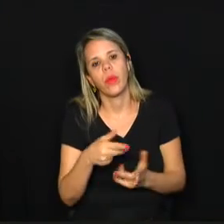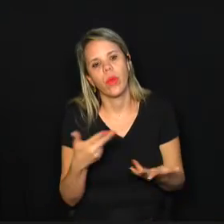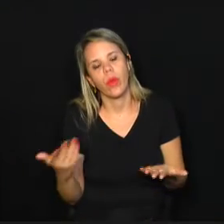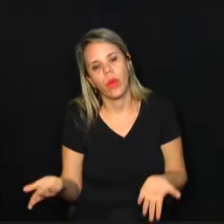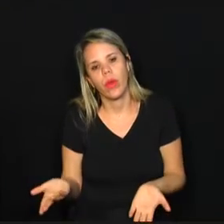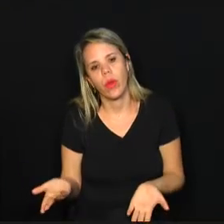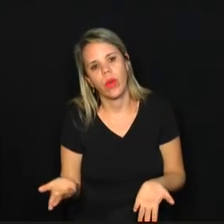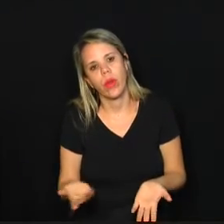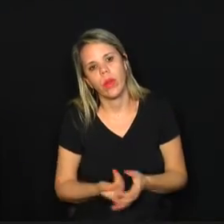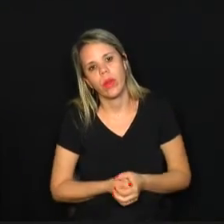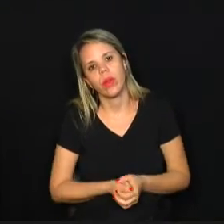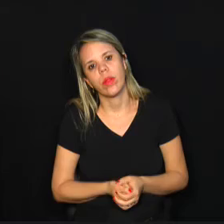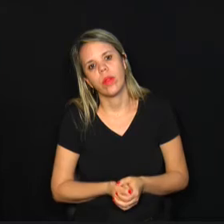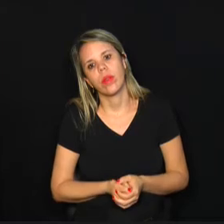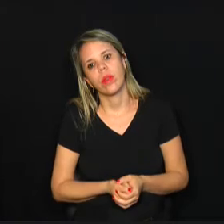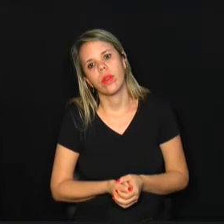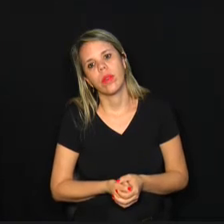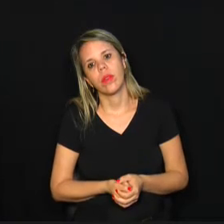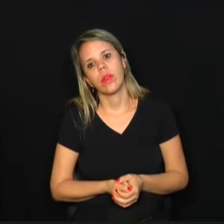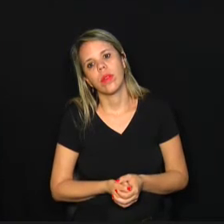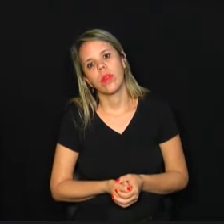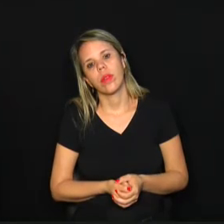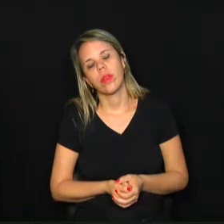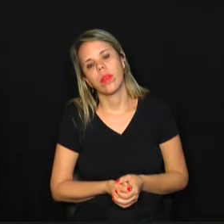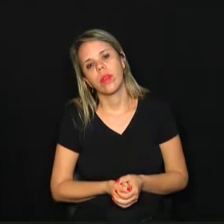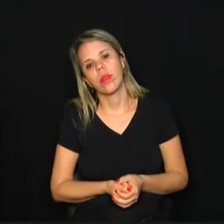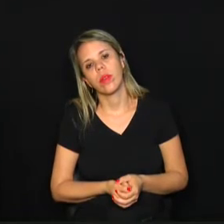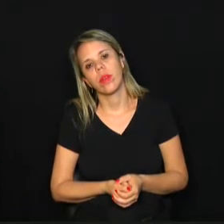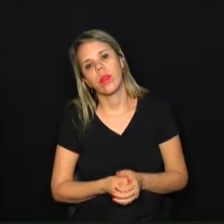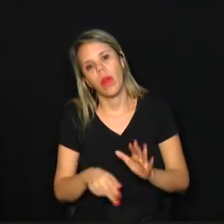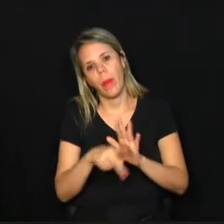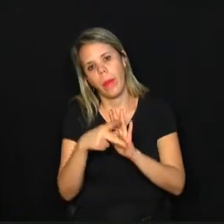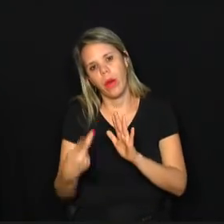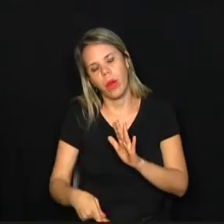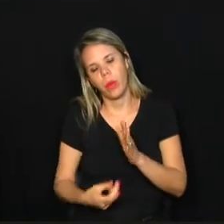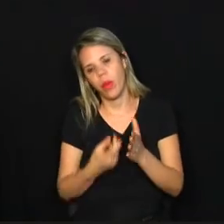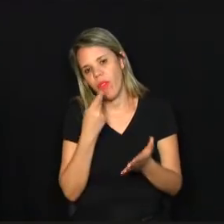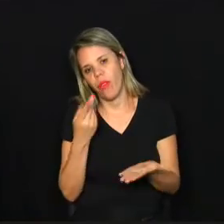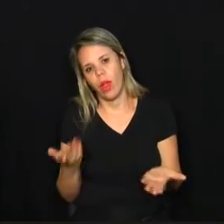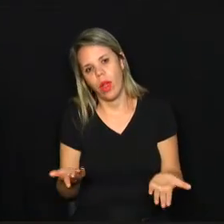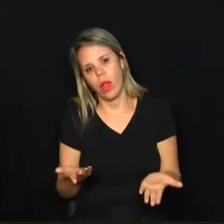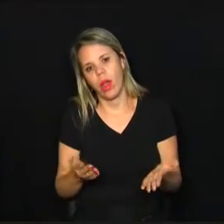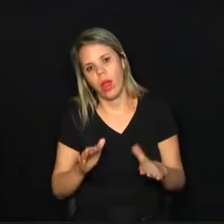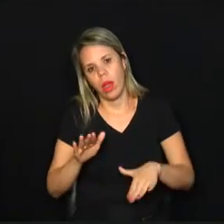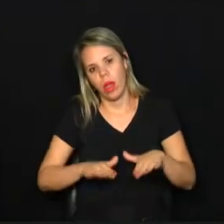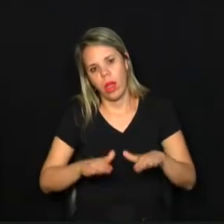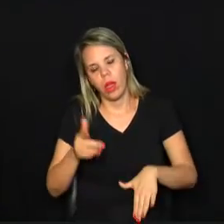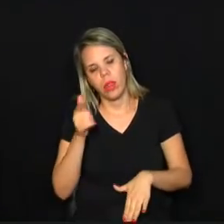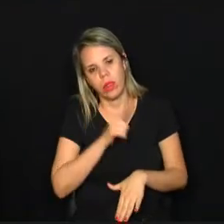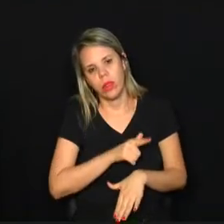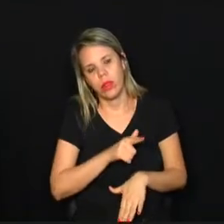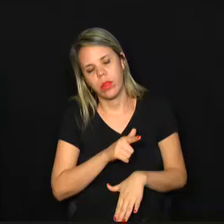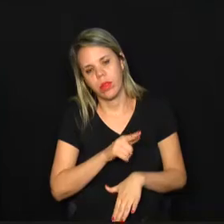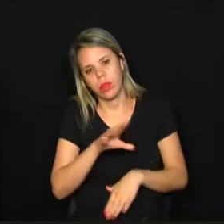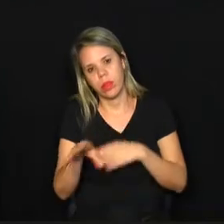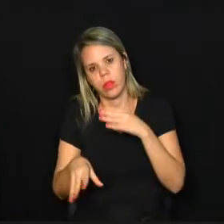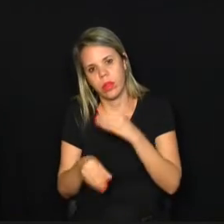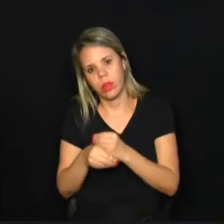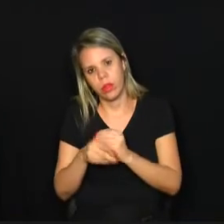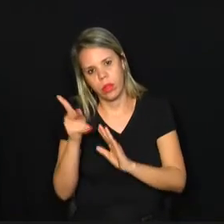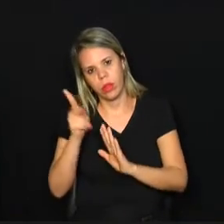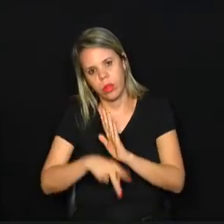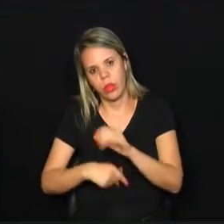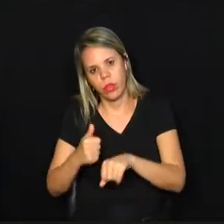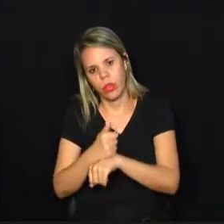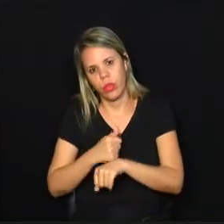está fugindo. É o quadro próprio que eu comentei, quer dizer, à medida que a gente conseguir implantar esse plano de